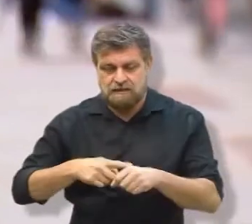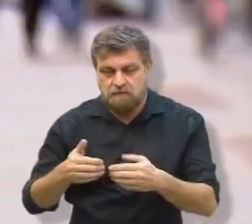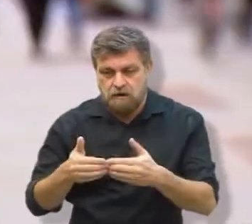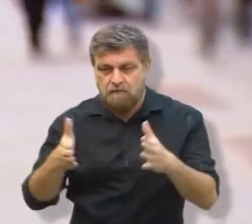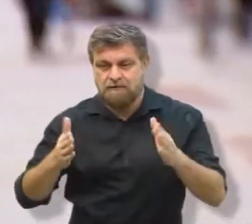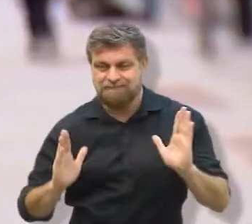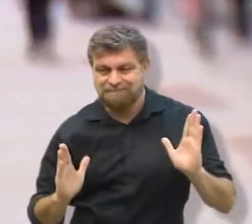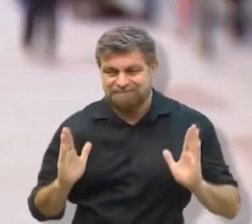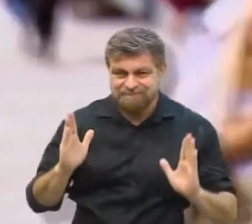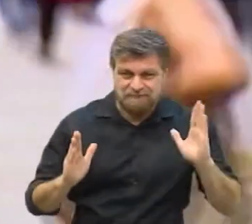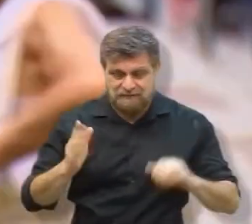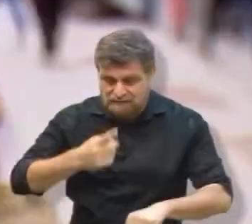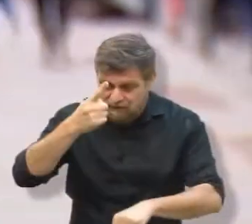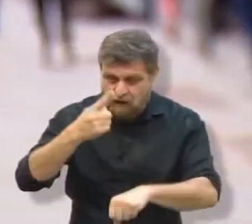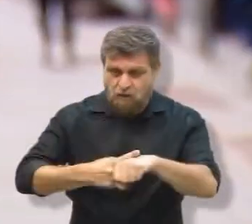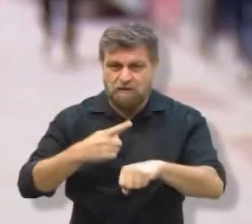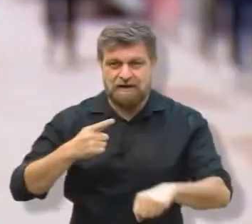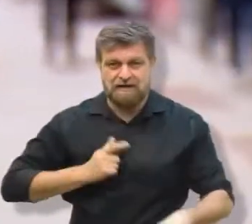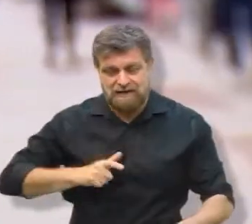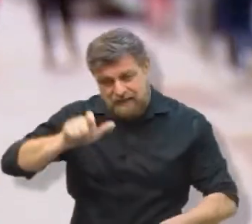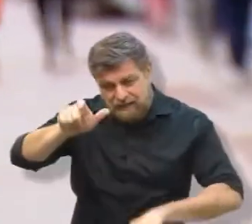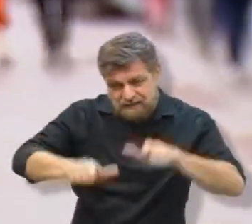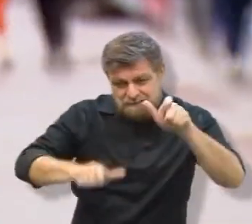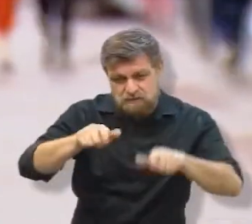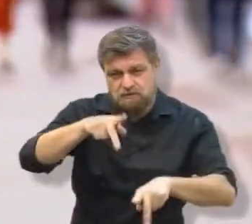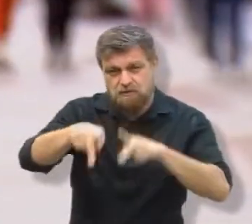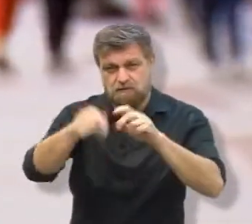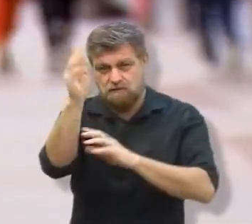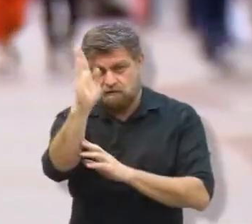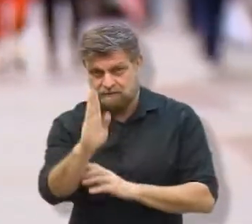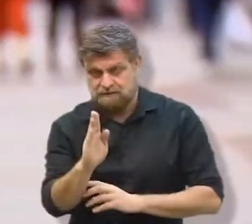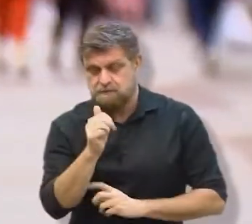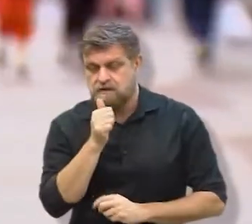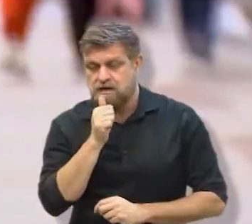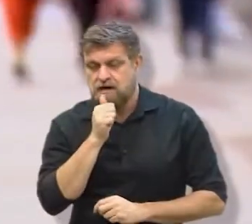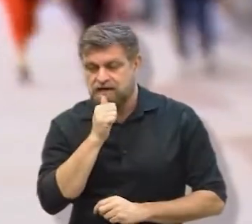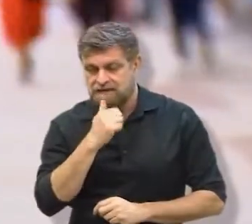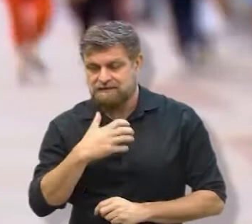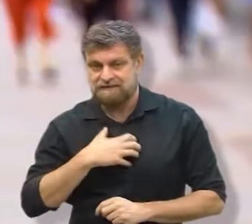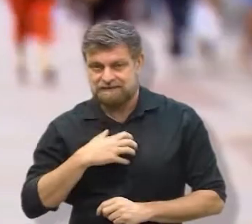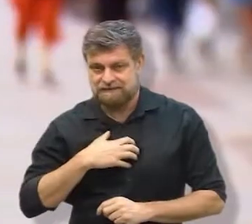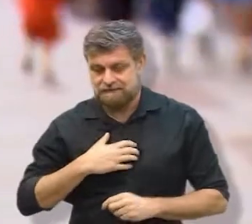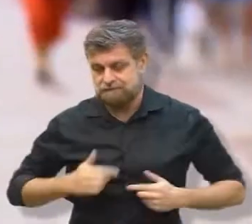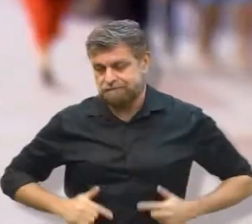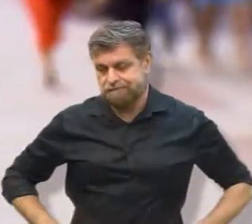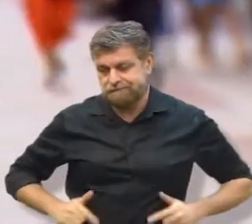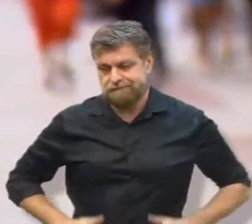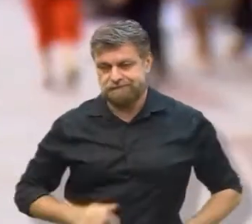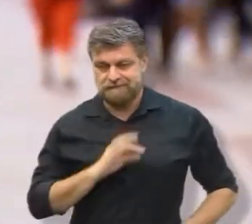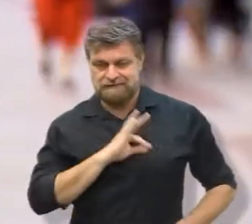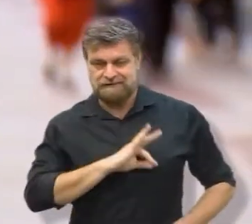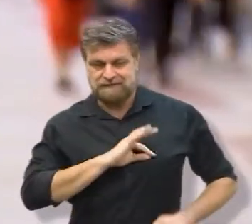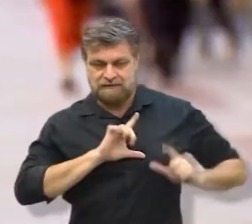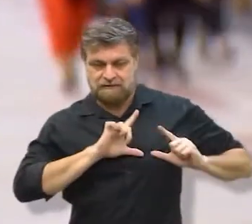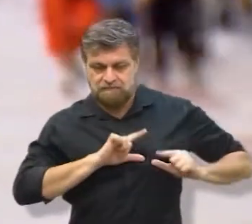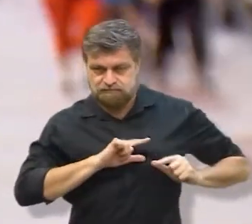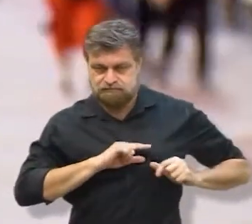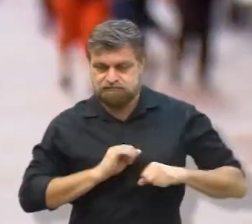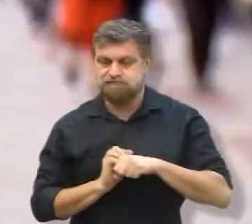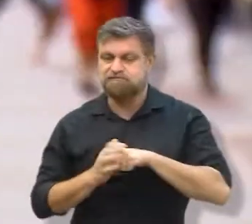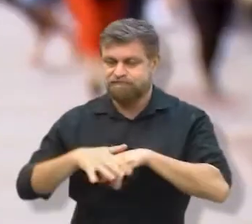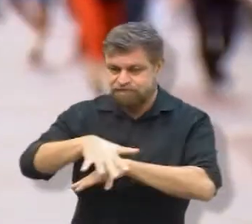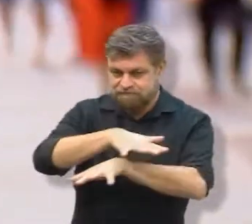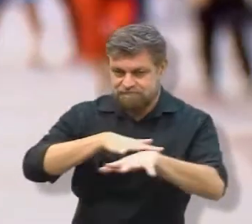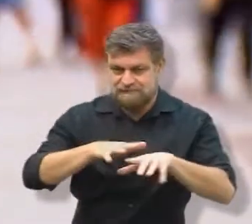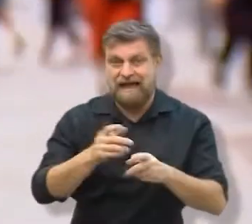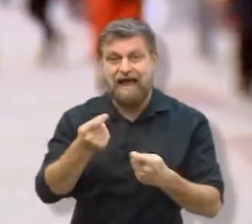esse respiro acontece justamente em um momento em que milhões de brasileiros ainda sentem no bolso as